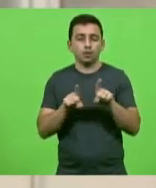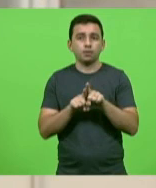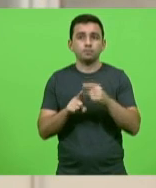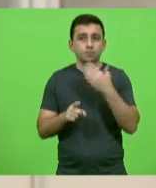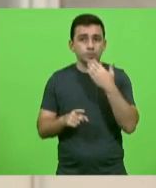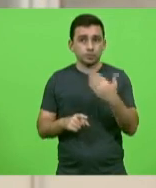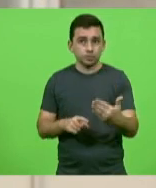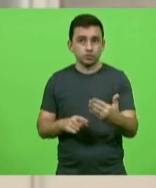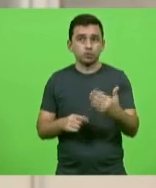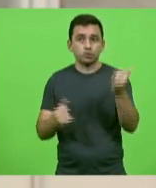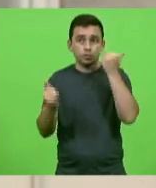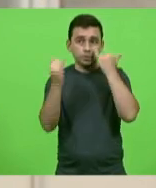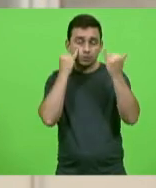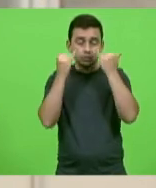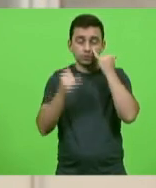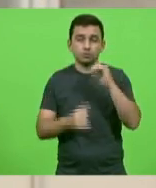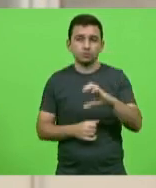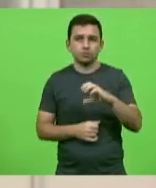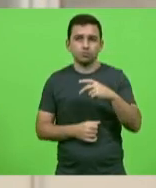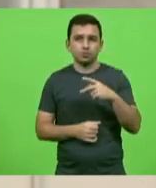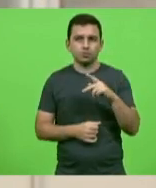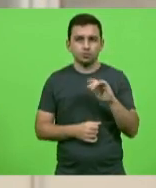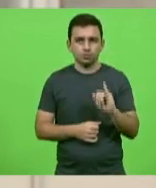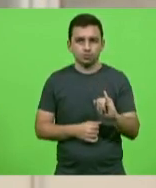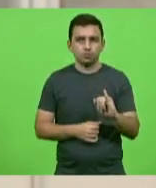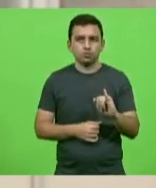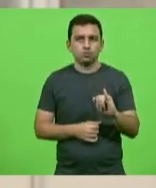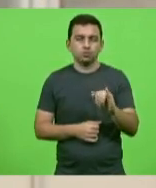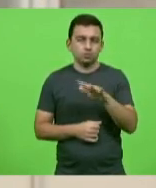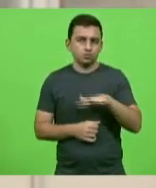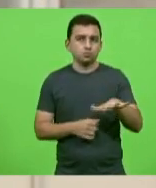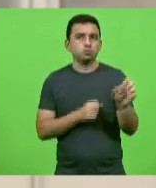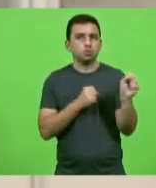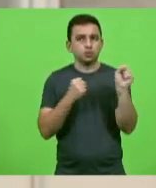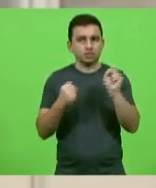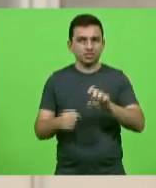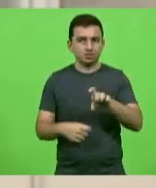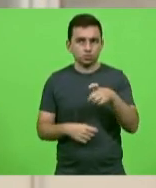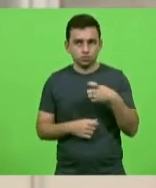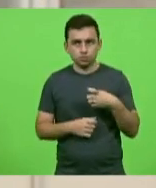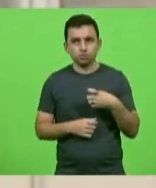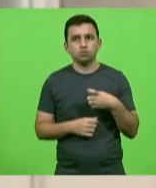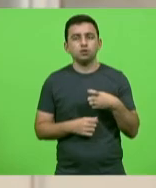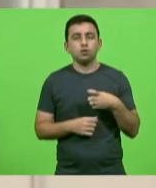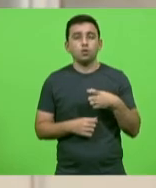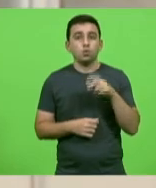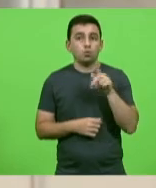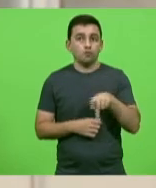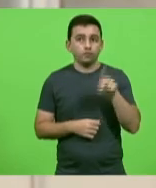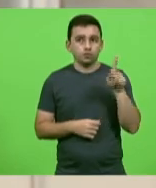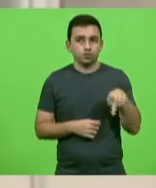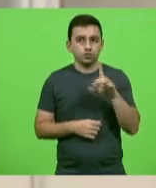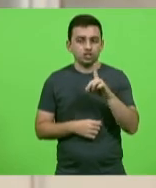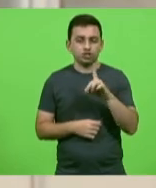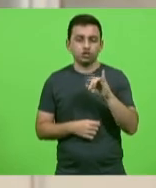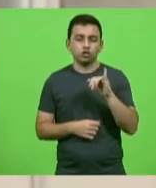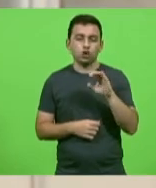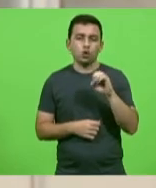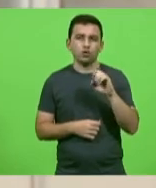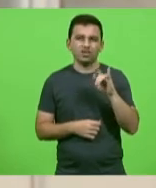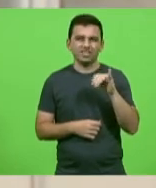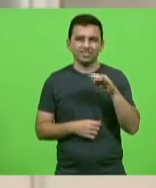de informações pela CPI aos agentes públicos do Poder Executivo o Professor Diógenes